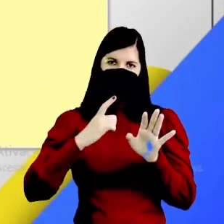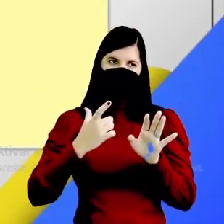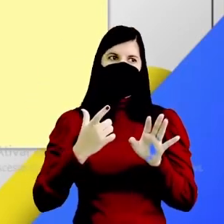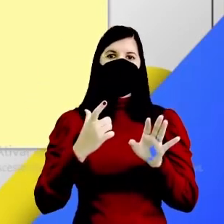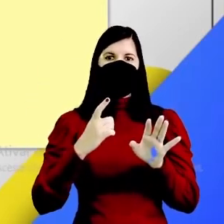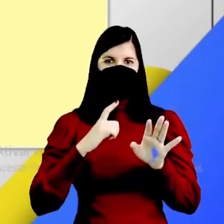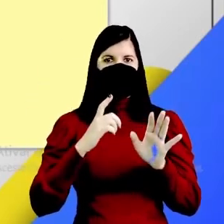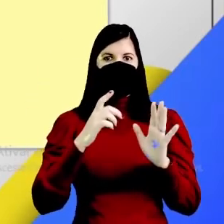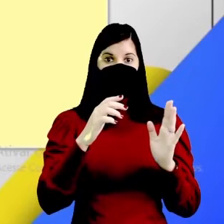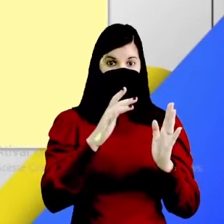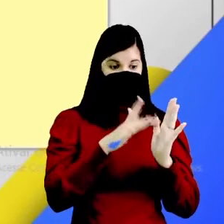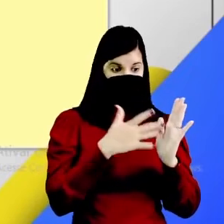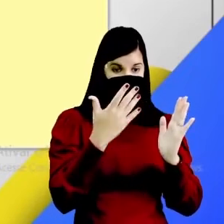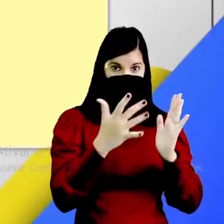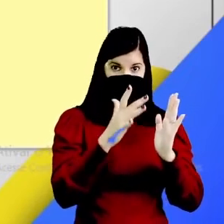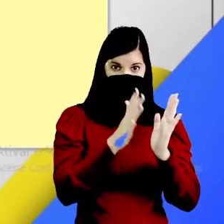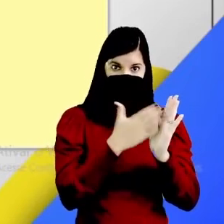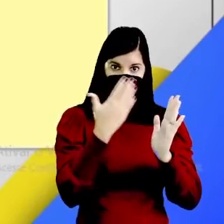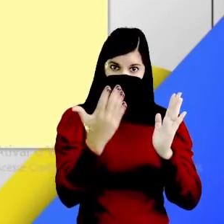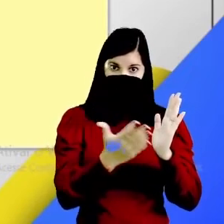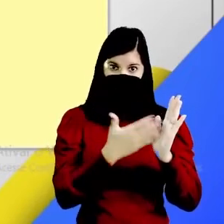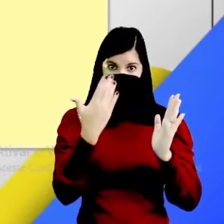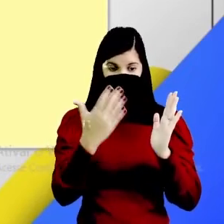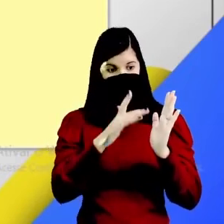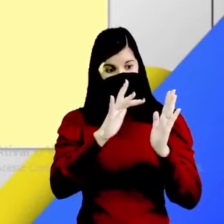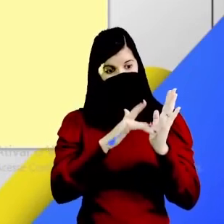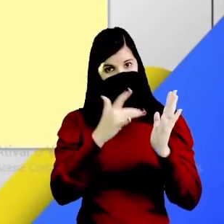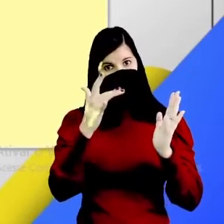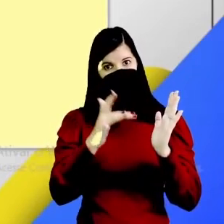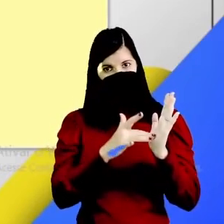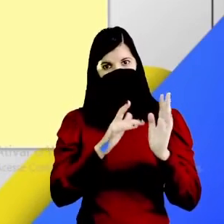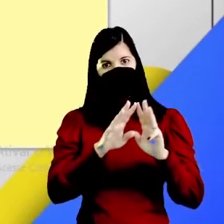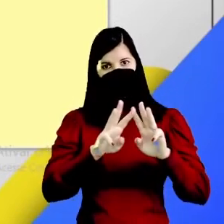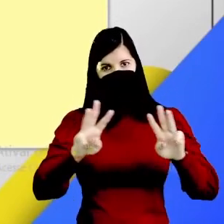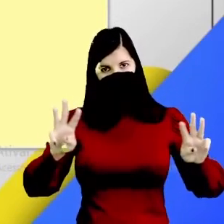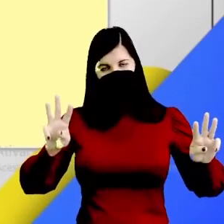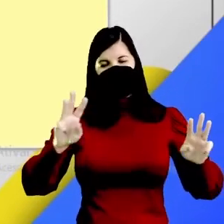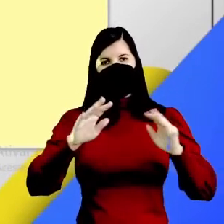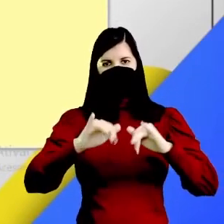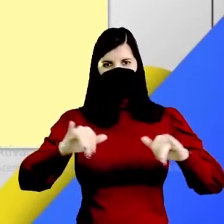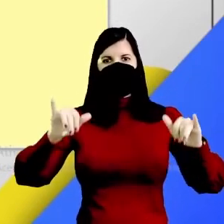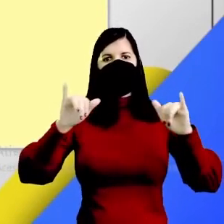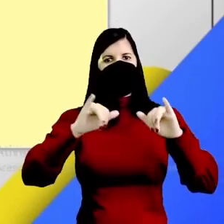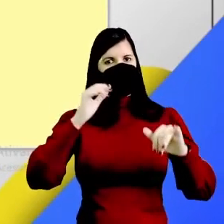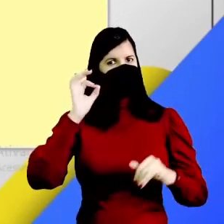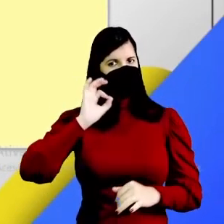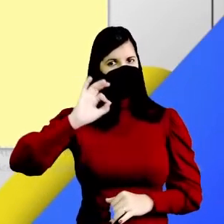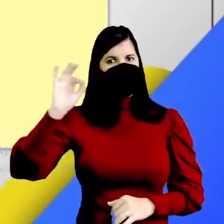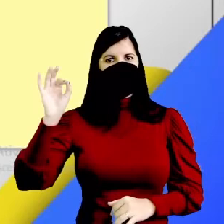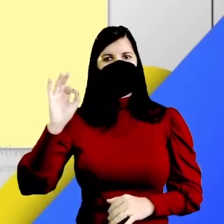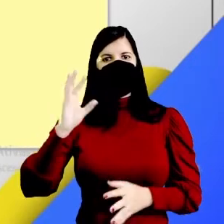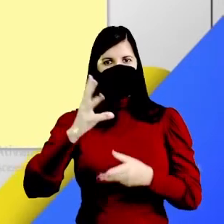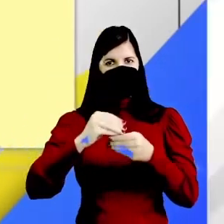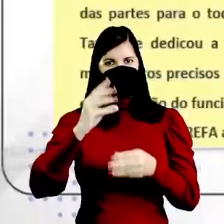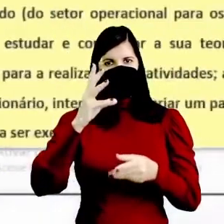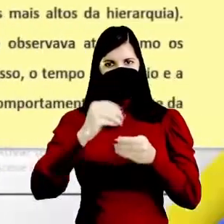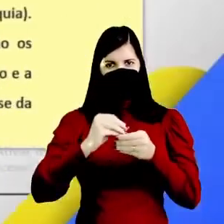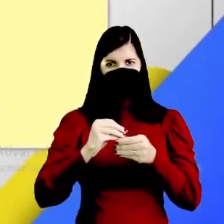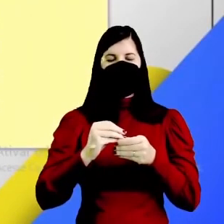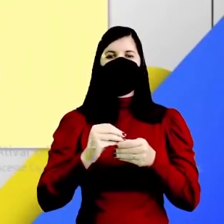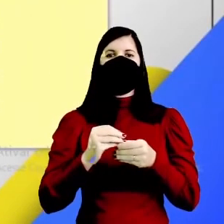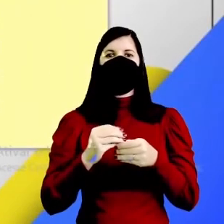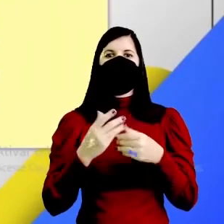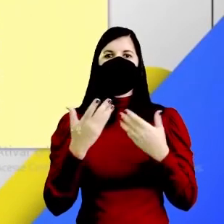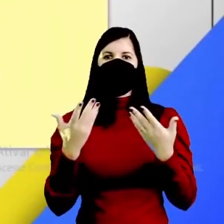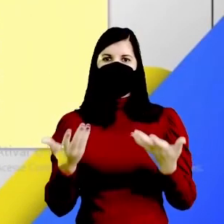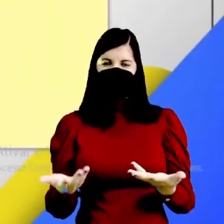você vai lá, pesquisa, entra lá nos sites, tem muita informação bacana, tem material complementar. Vem comigo aqui que eu vou falar rapidinho.